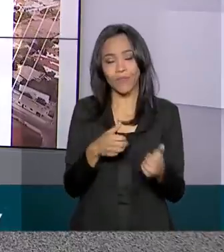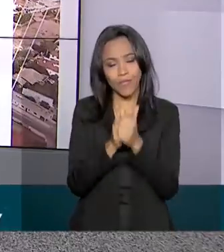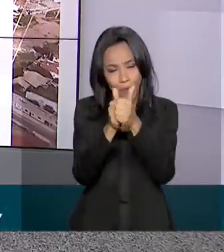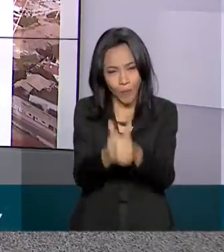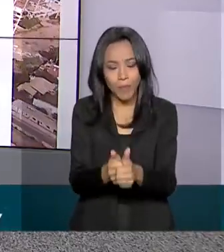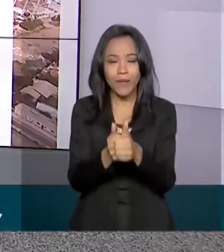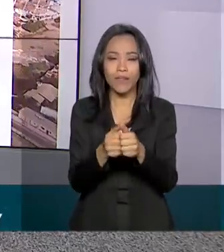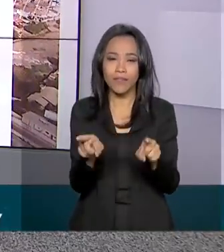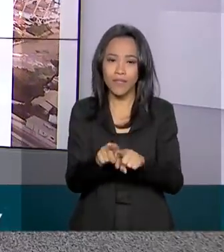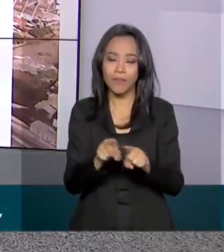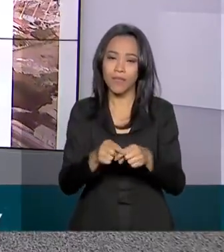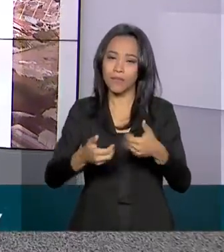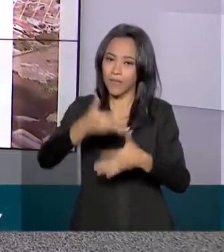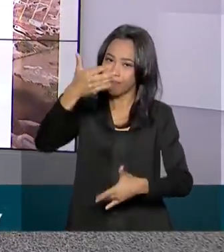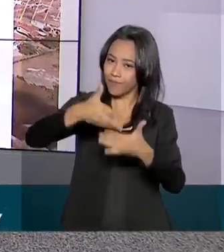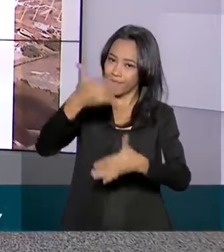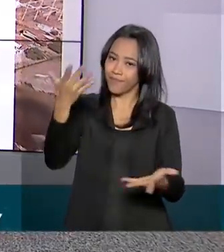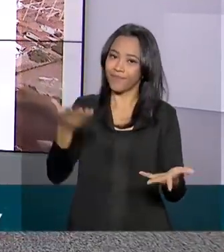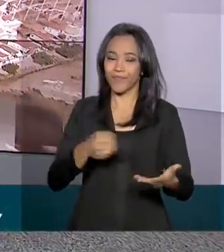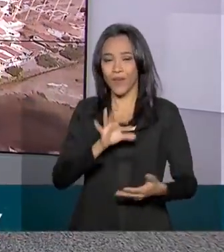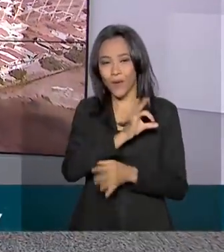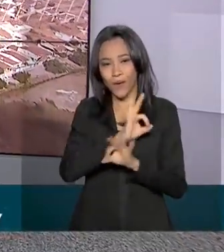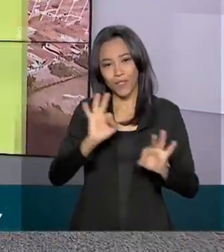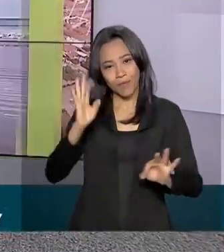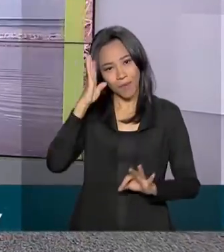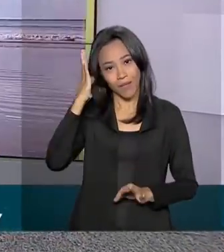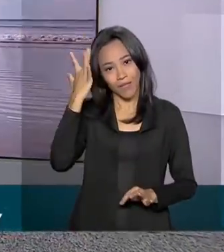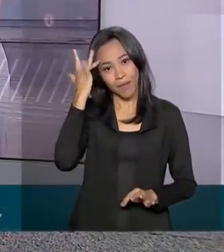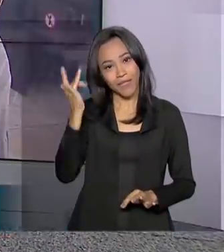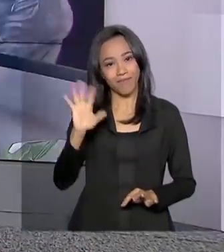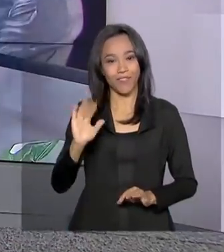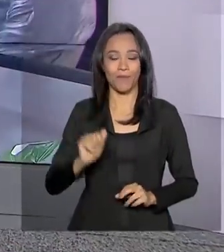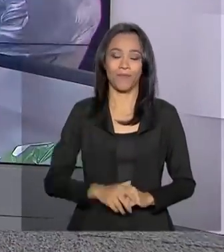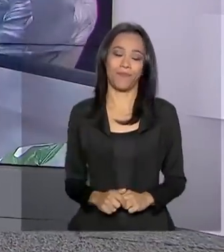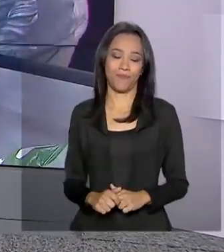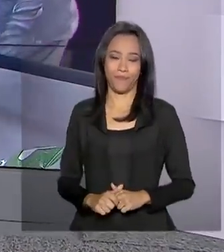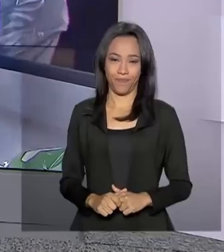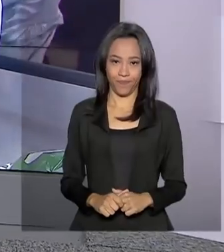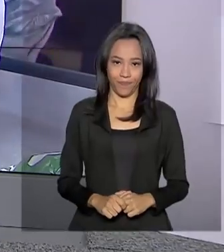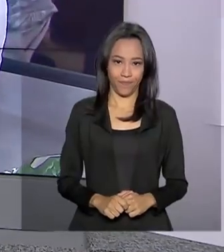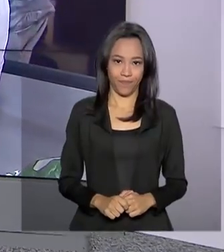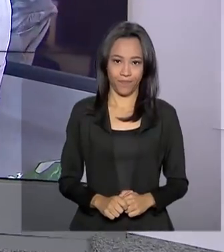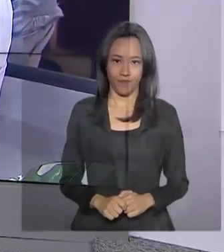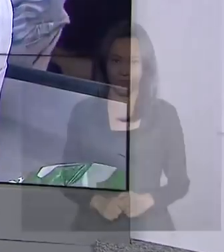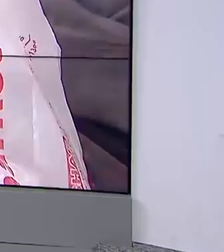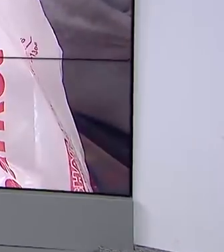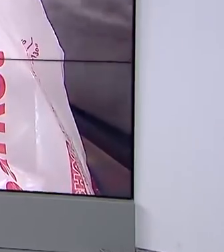acompanhe também pelas redes sociais. Ótima quarta. Até amanhã. Tchau. Tchau.